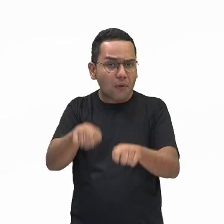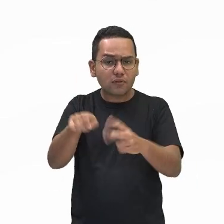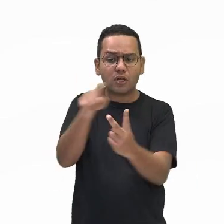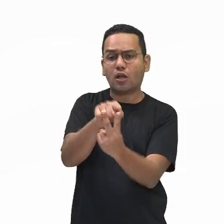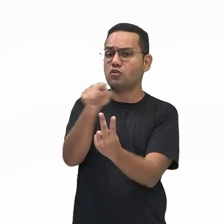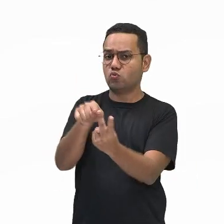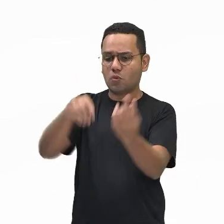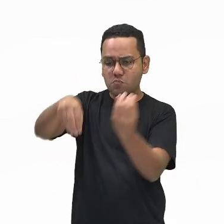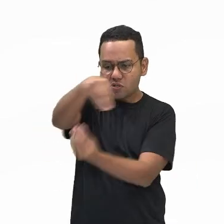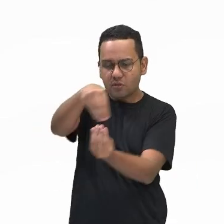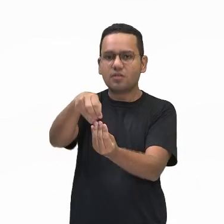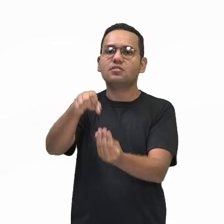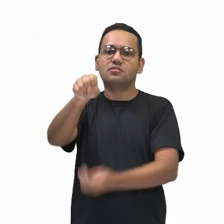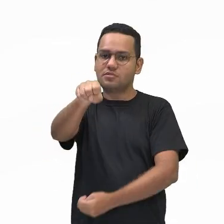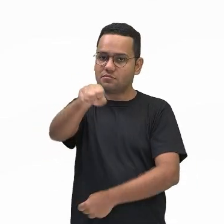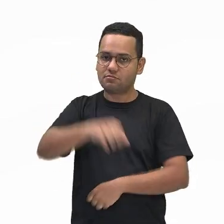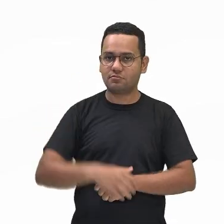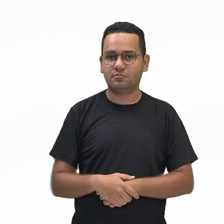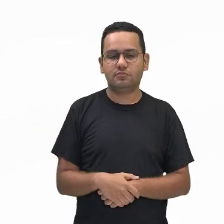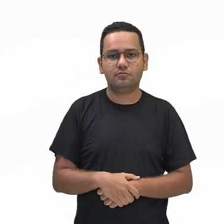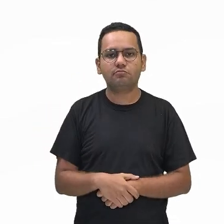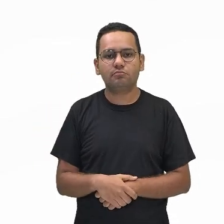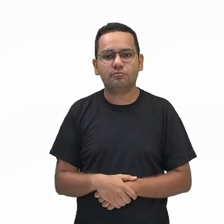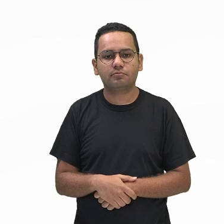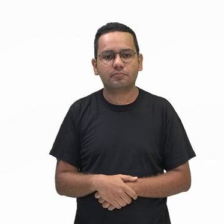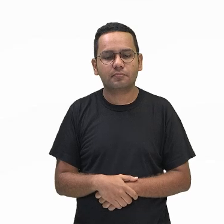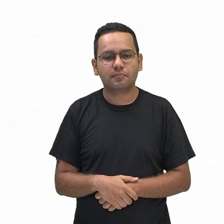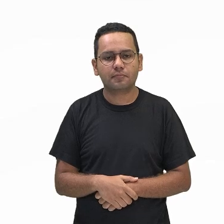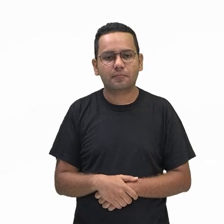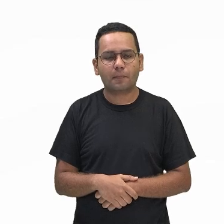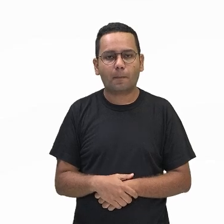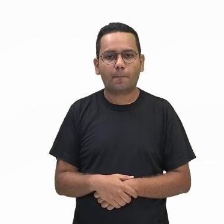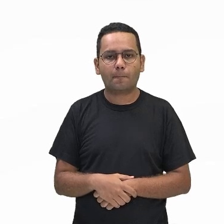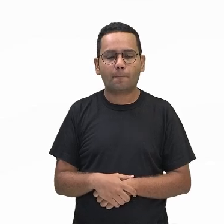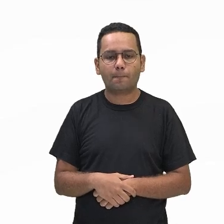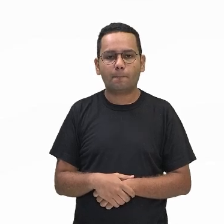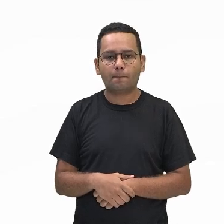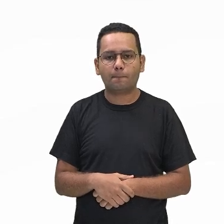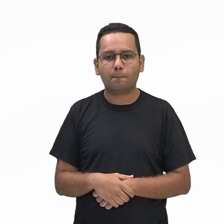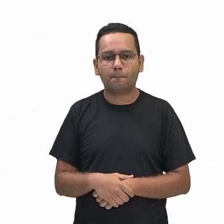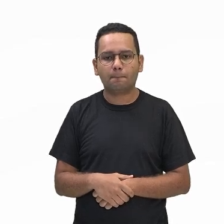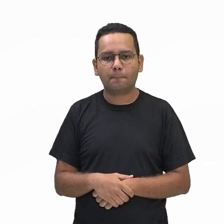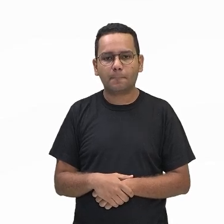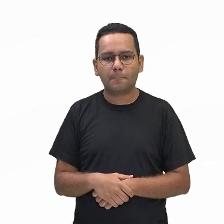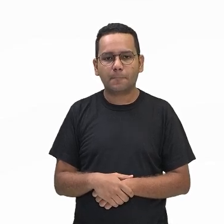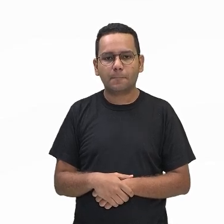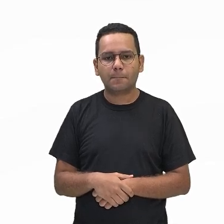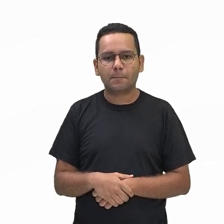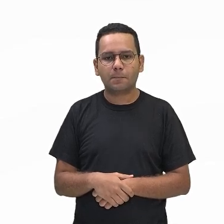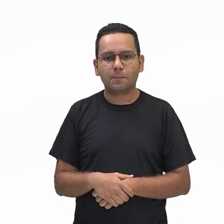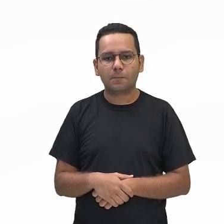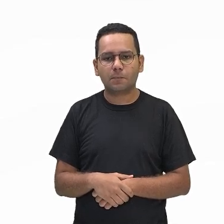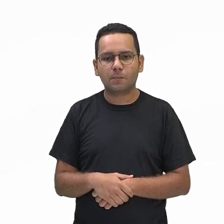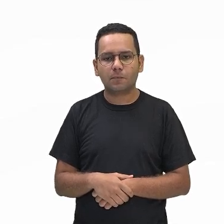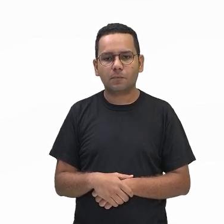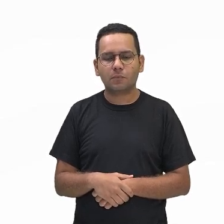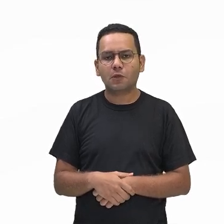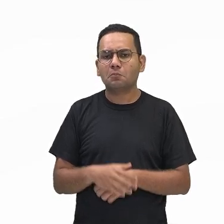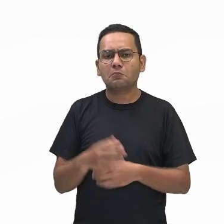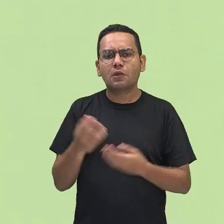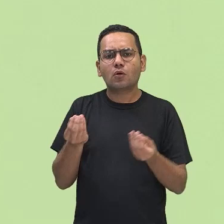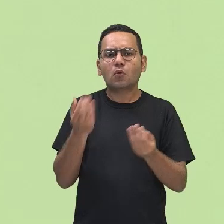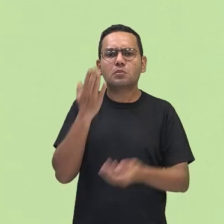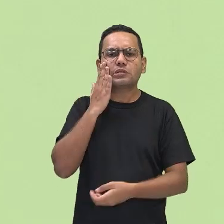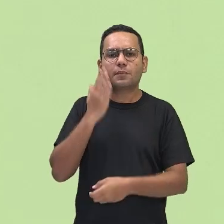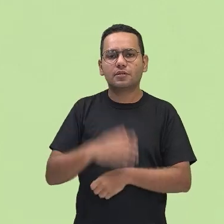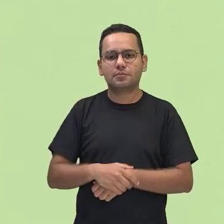quanto recessivas. E o que a gente vai dizer aí a respeito, né, desses genes, como que a gente vai saber? Os dominantes